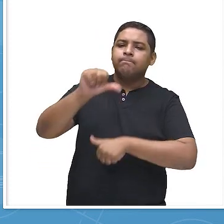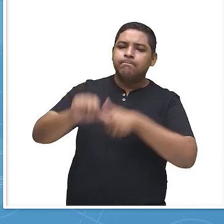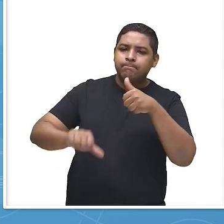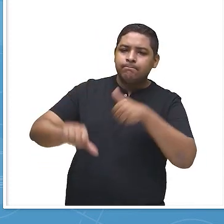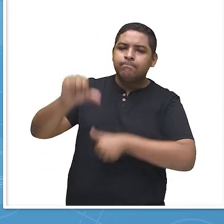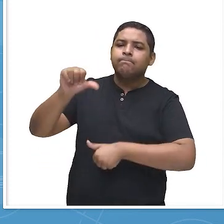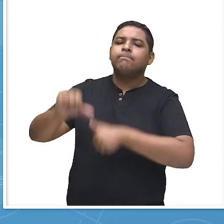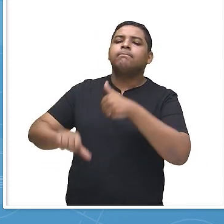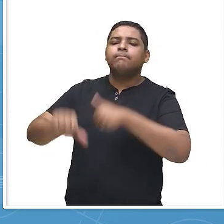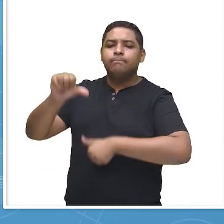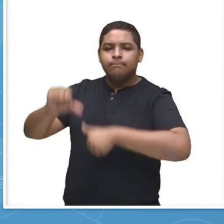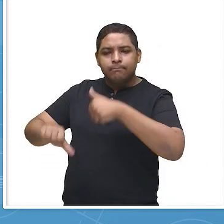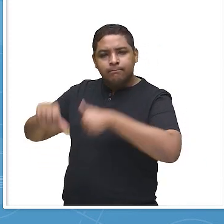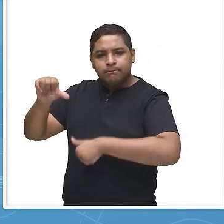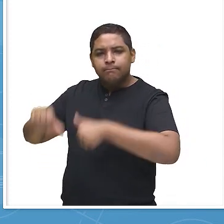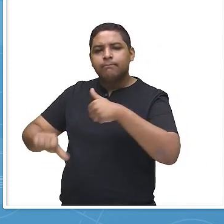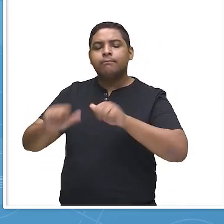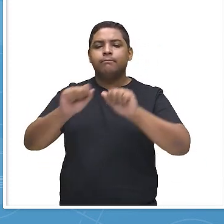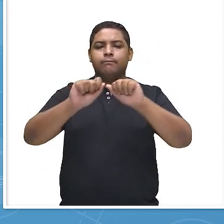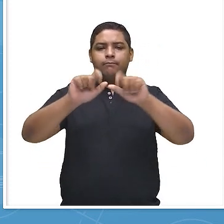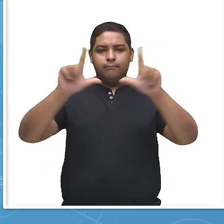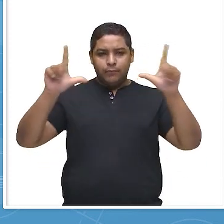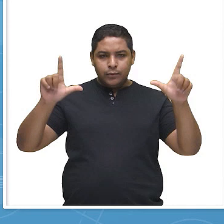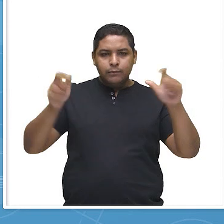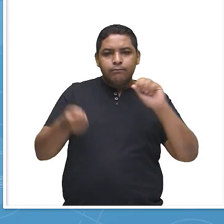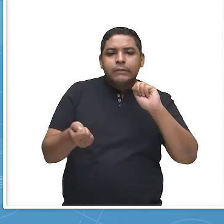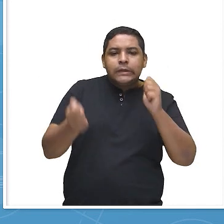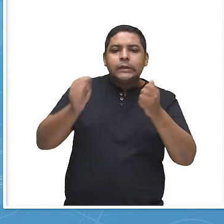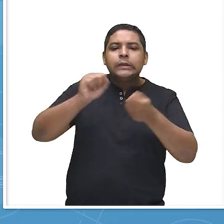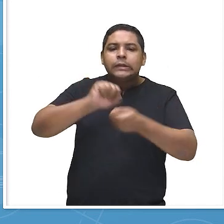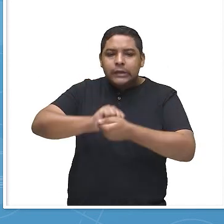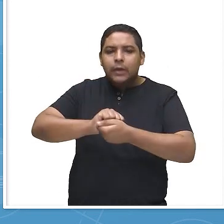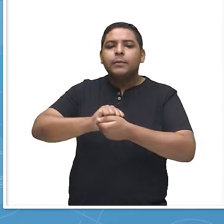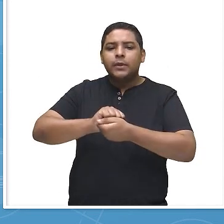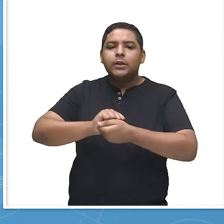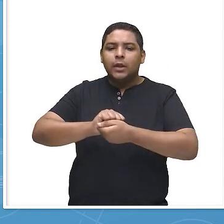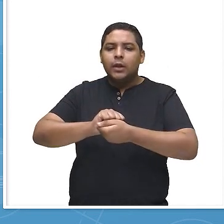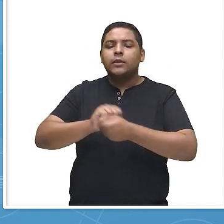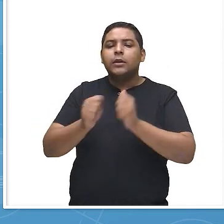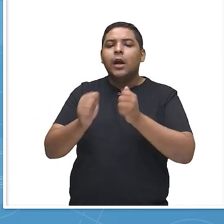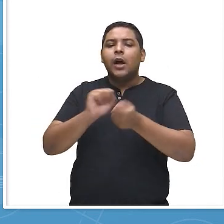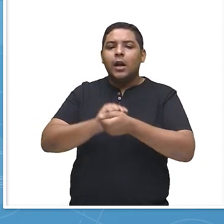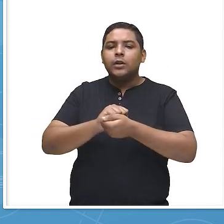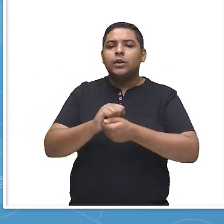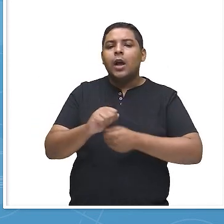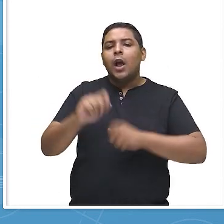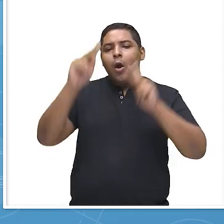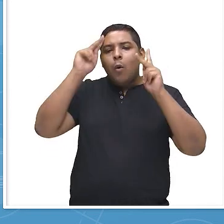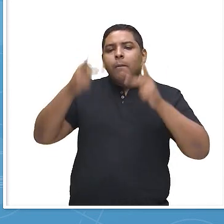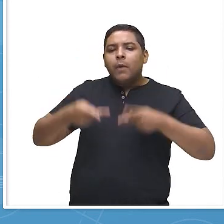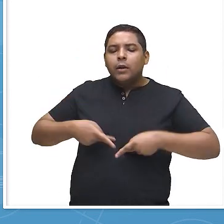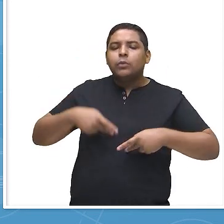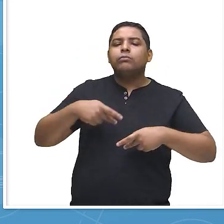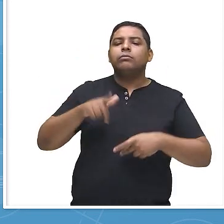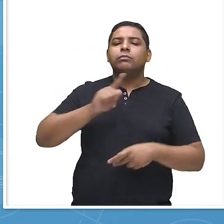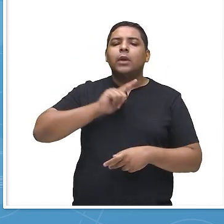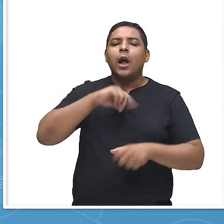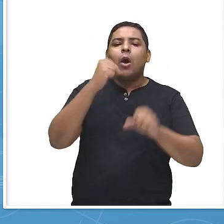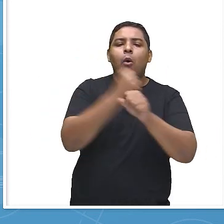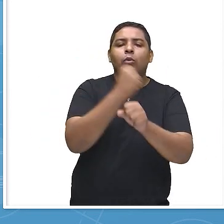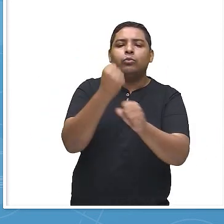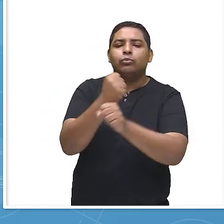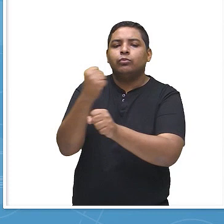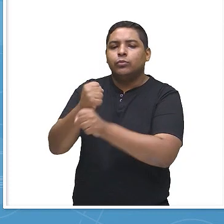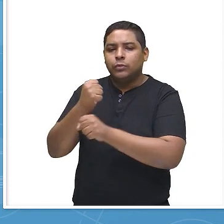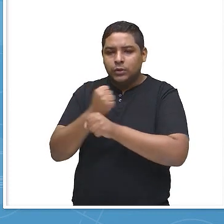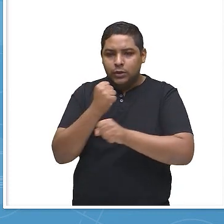sempre em modificação, sendo adaptada conforme as atividades humanas. Então, o homem